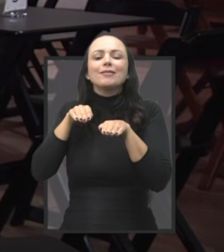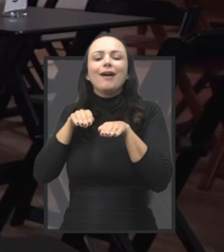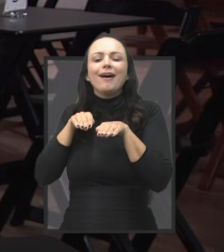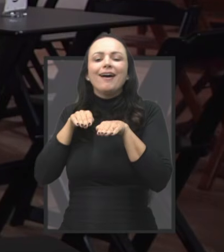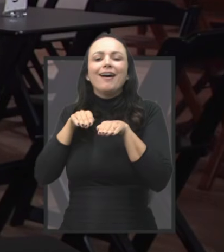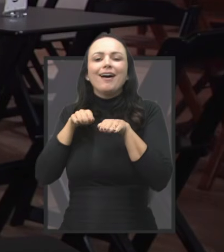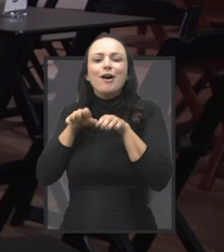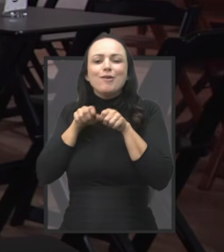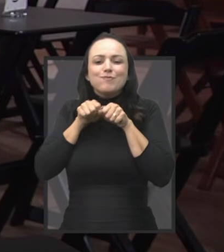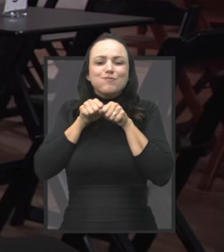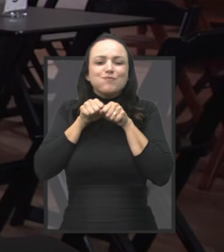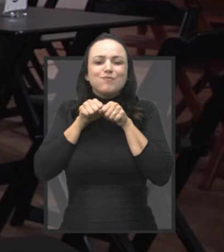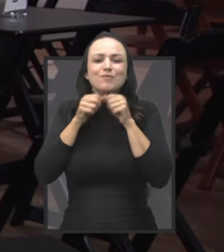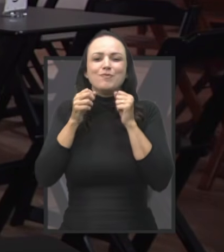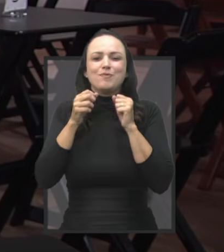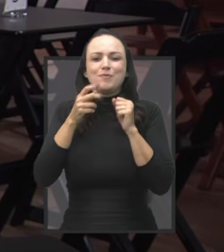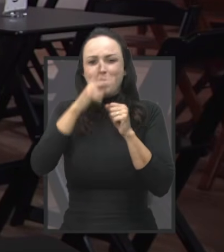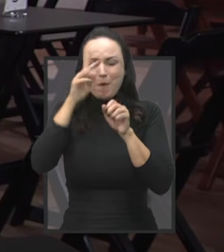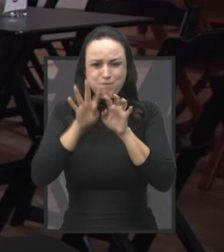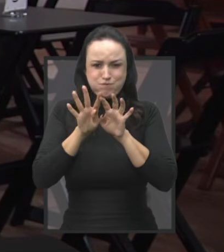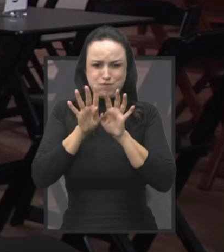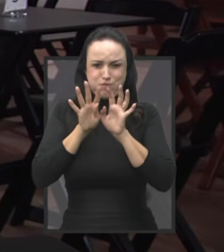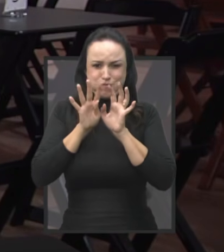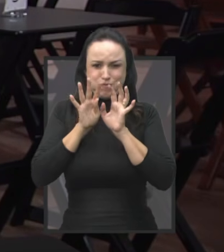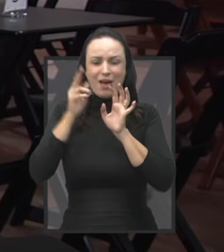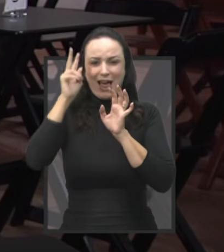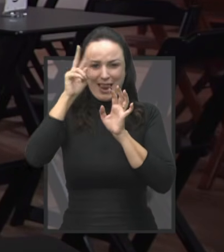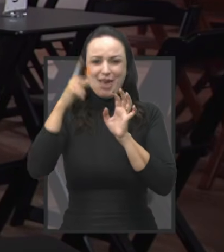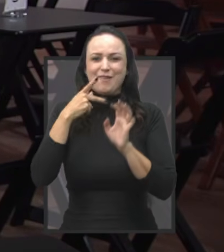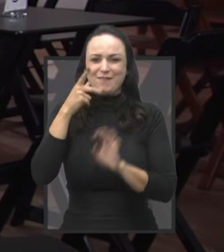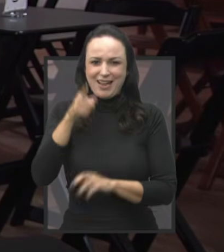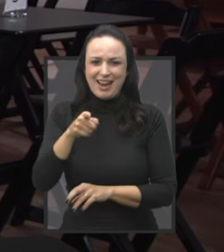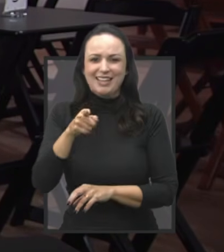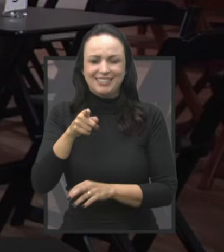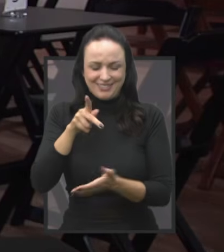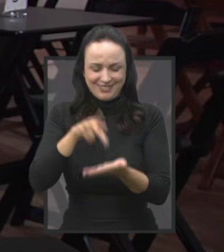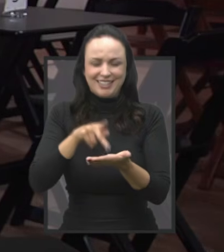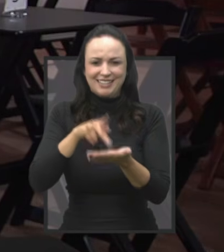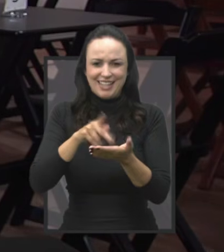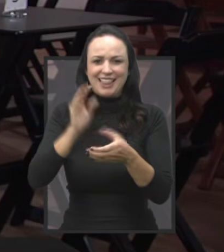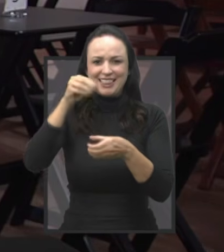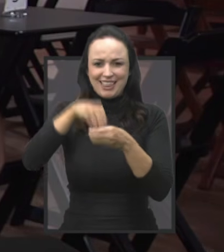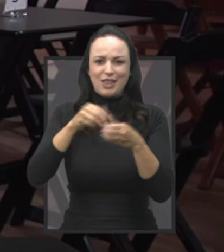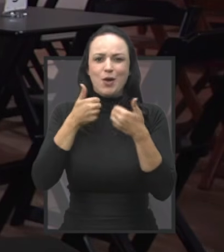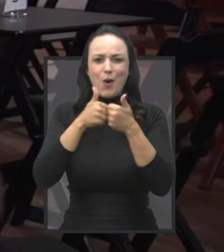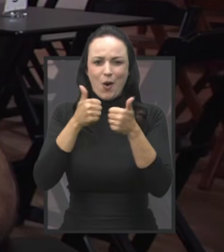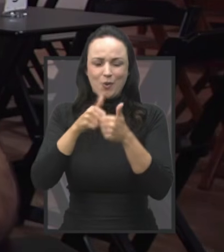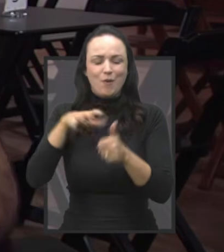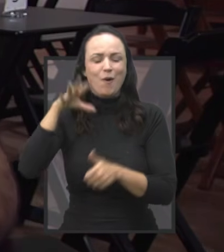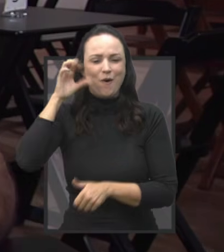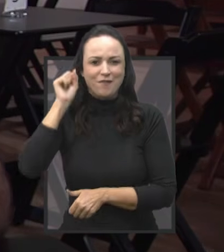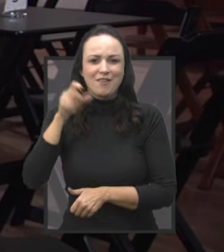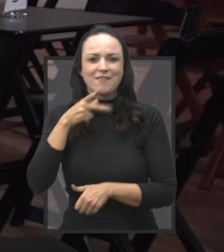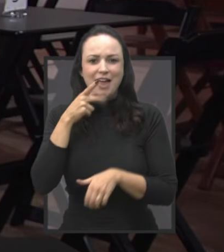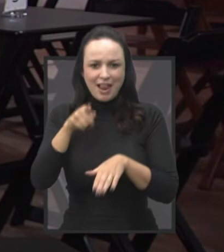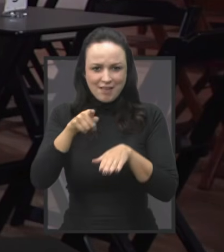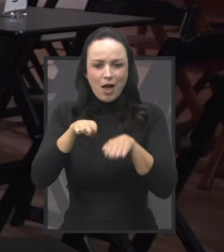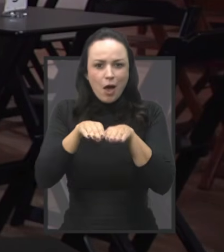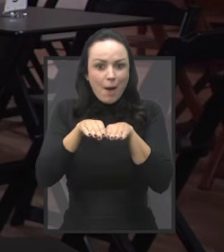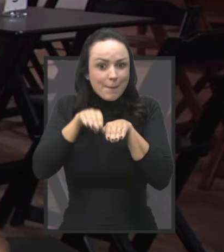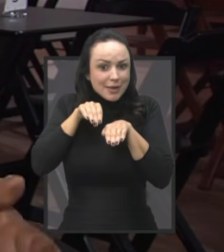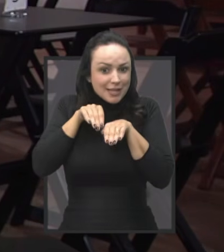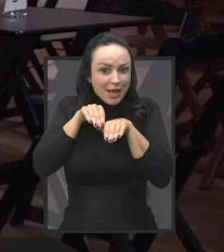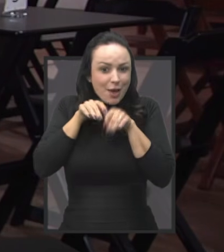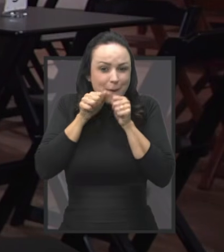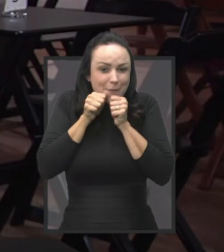para trás. Vai ter muita gente que na hora que vem vai lembrar que eu falei e estava lá dentro e ouvia isso. Um passinho para